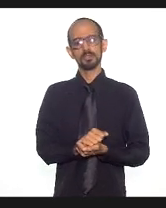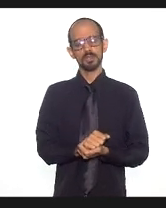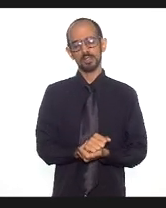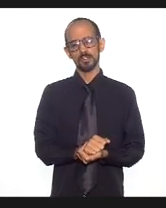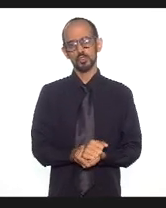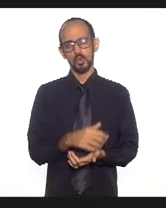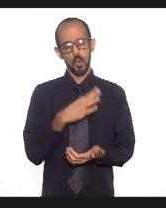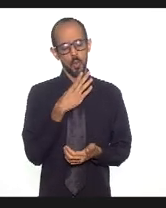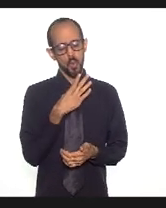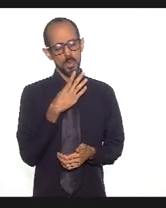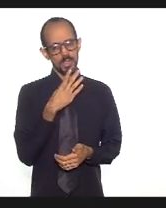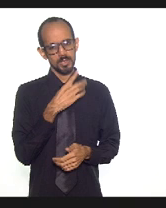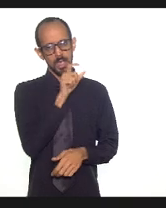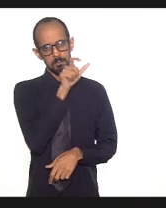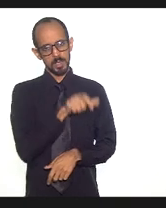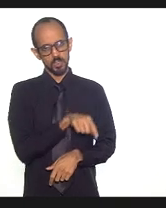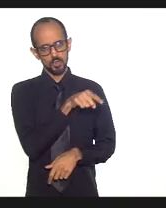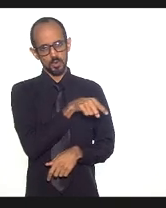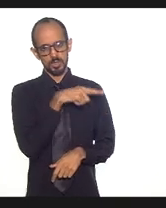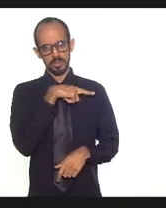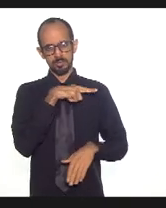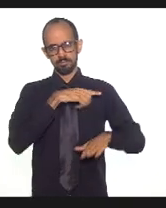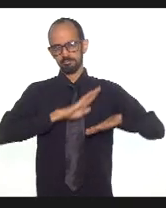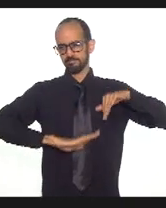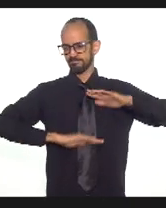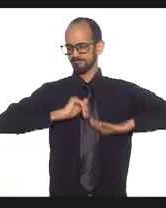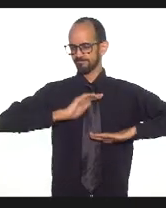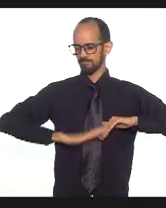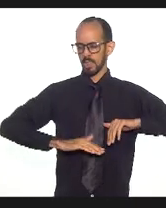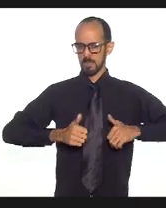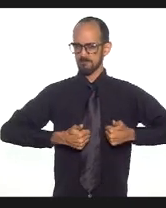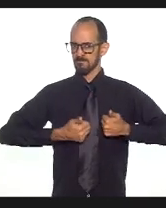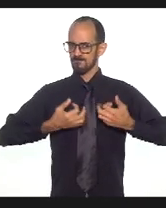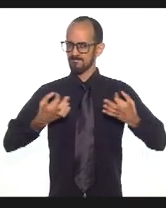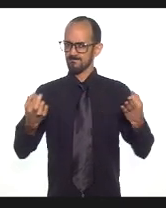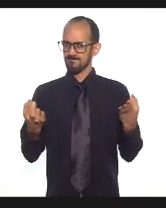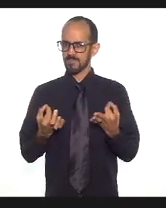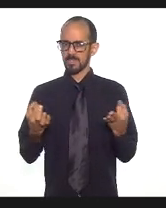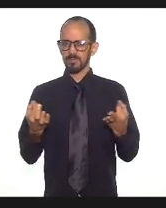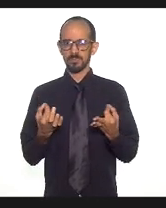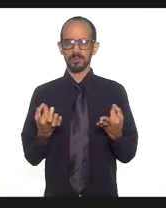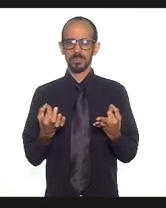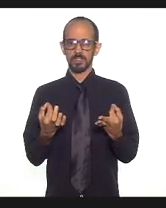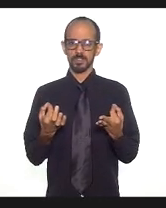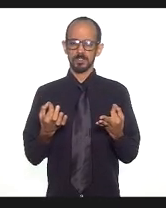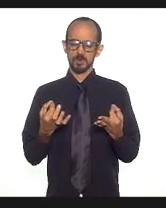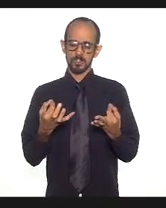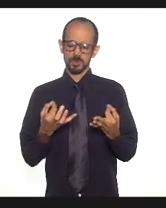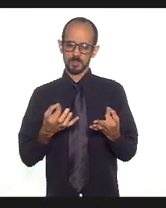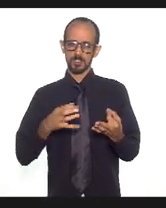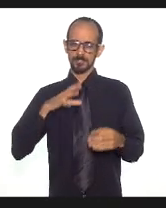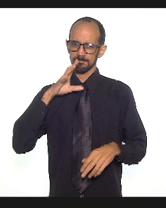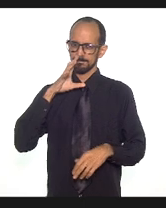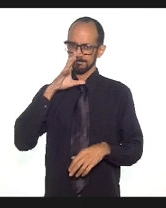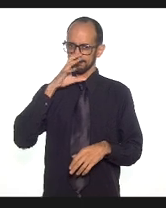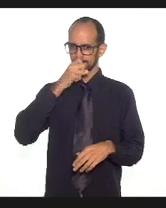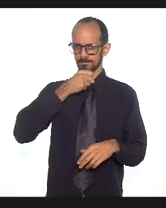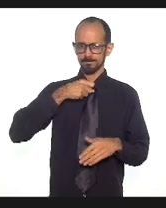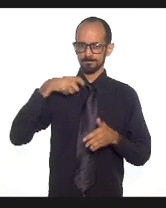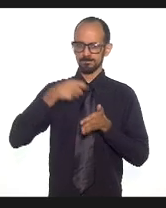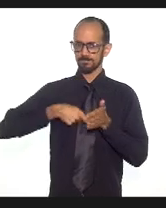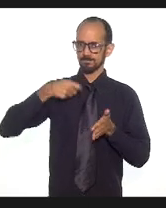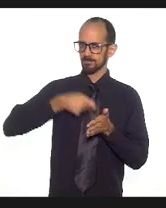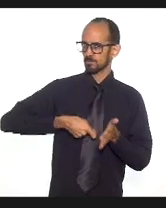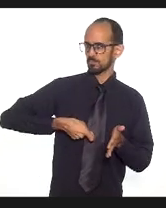de conhecer pessoas altamente capacitadas na fundação, altamente comprometidas e dedicadas. E são